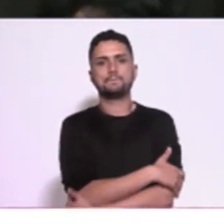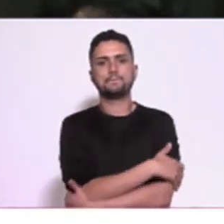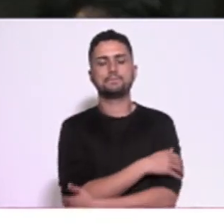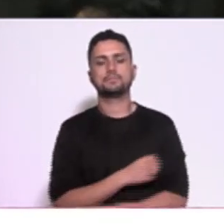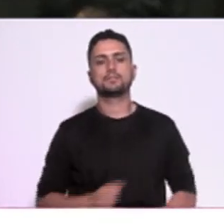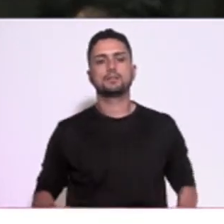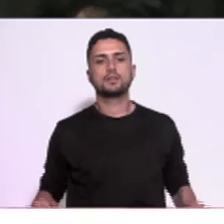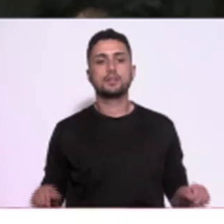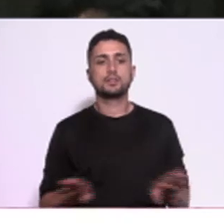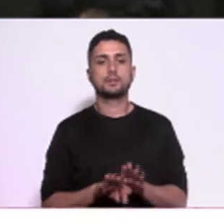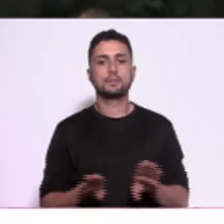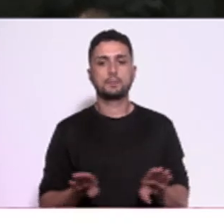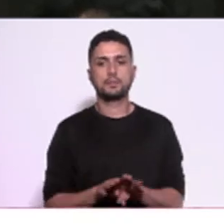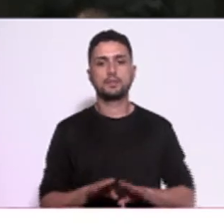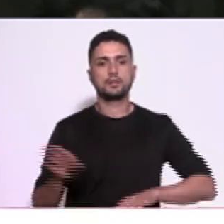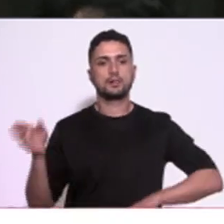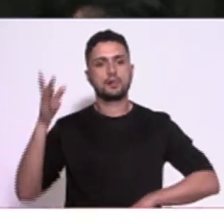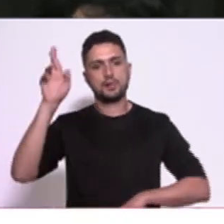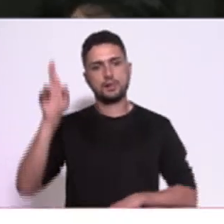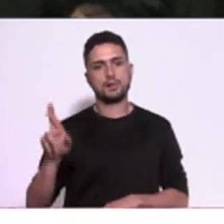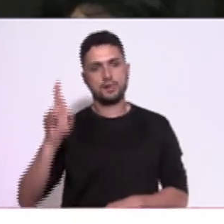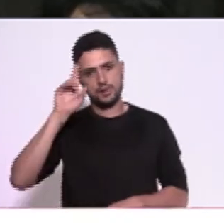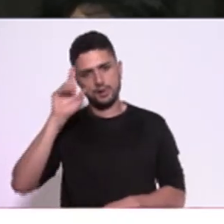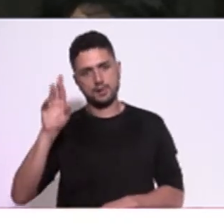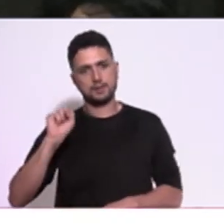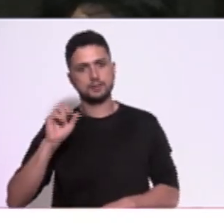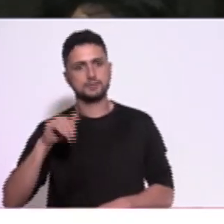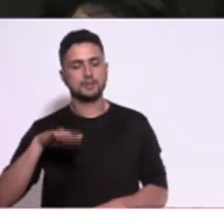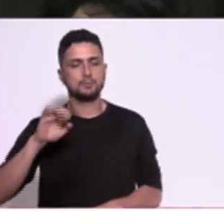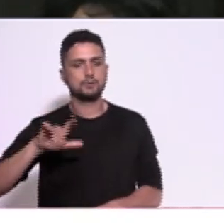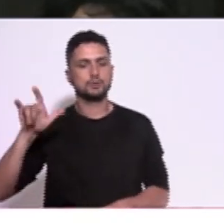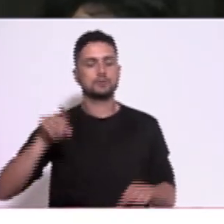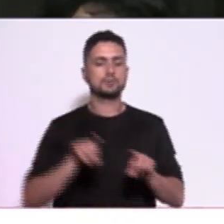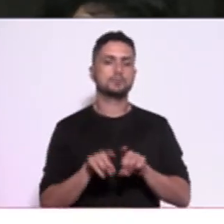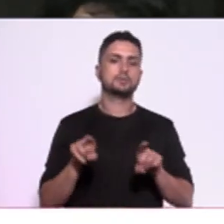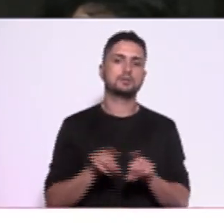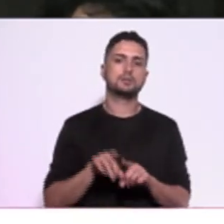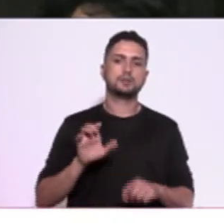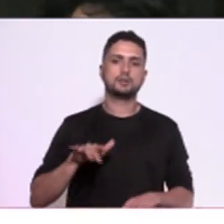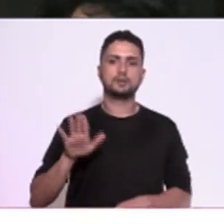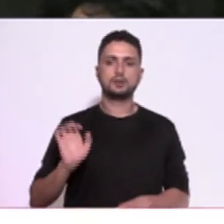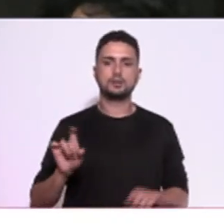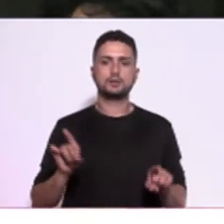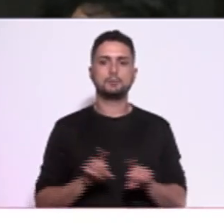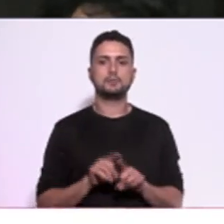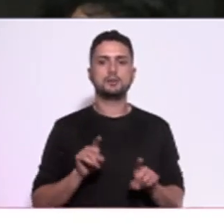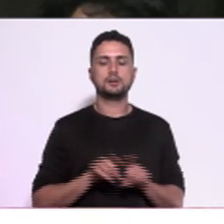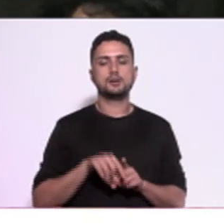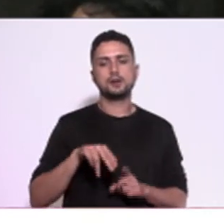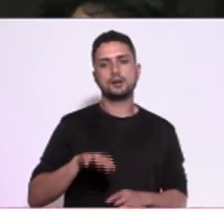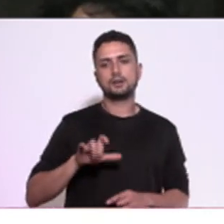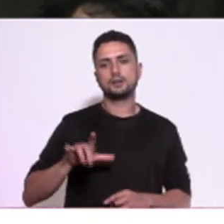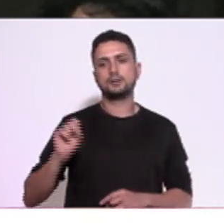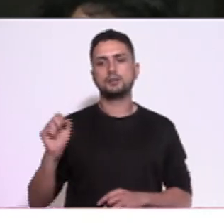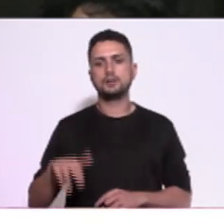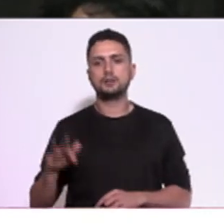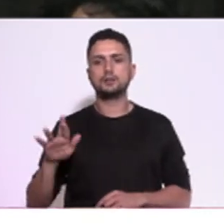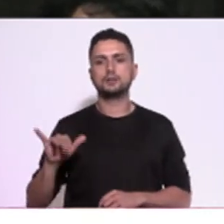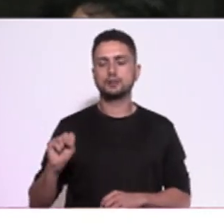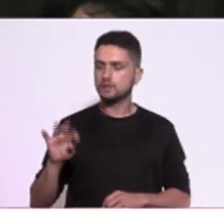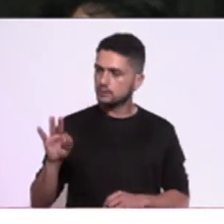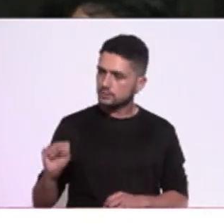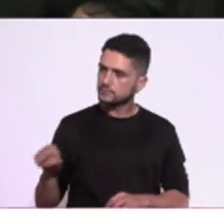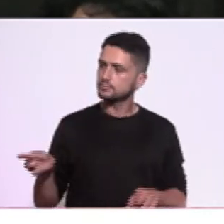saudar o senhor Manuel Vieira, a senhora Elaine Carrilho, o senhor Nelson Freitas, a